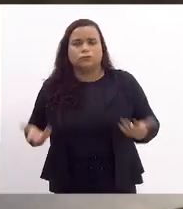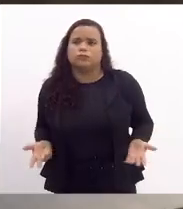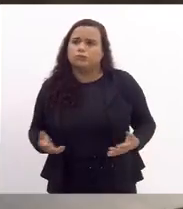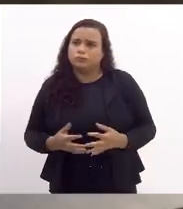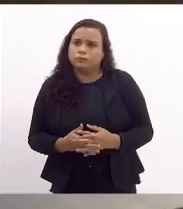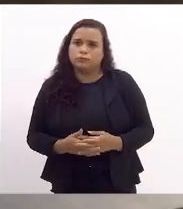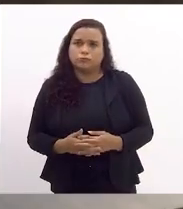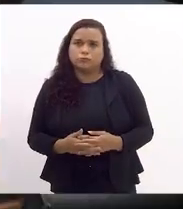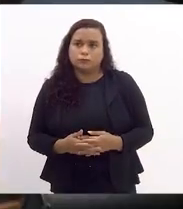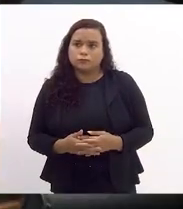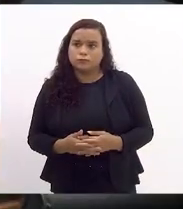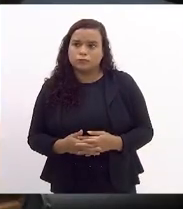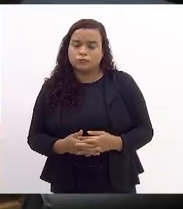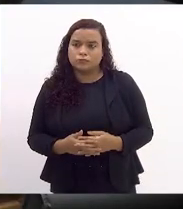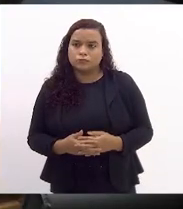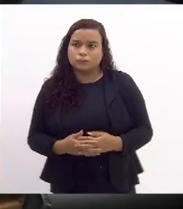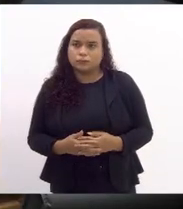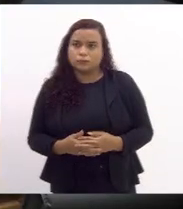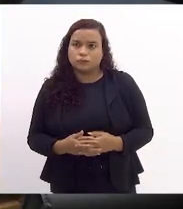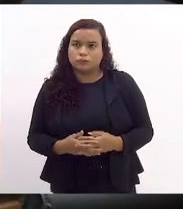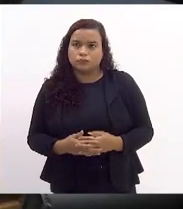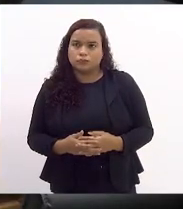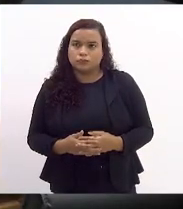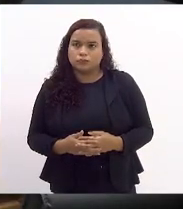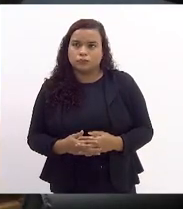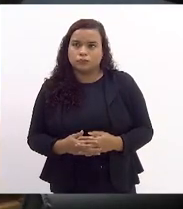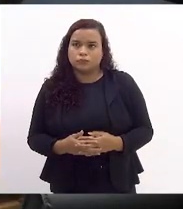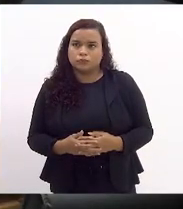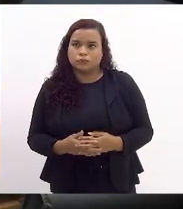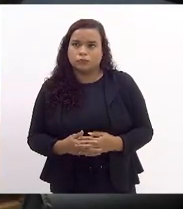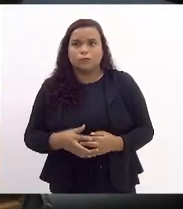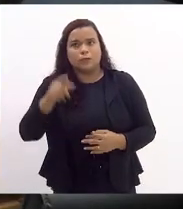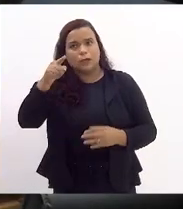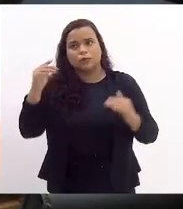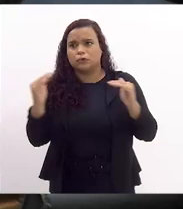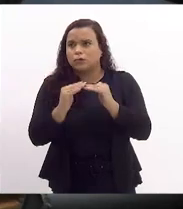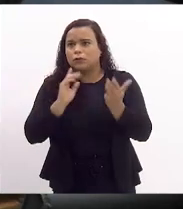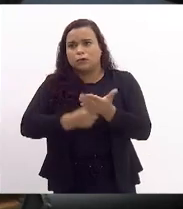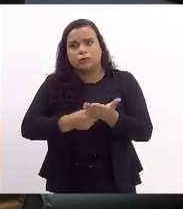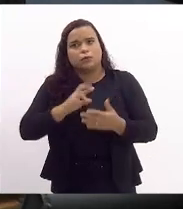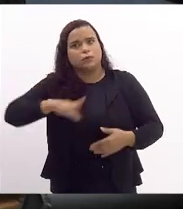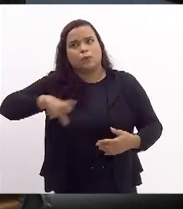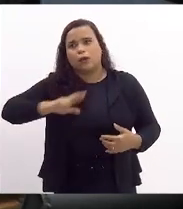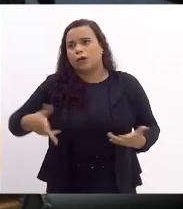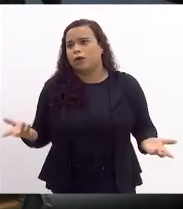isso e não não era esse o acordo presidente